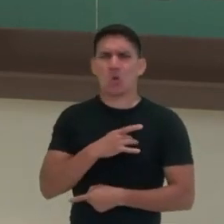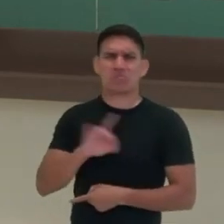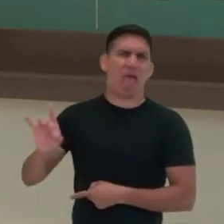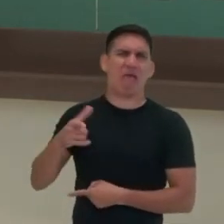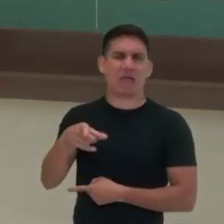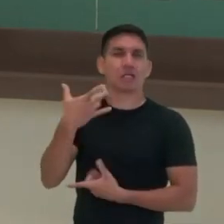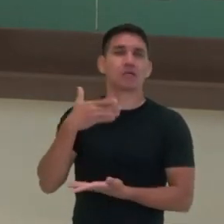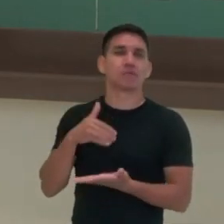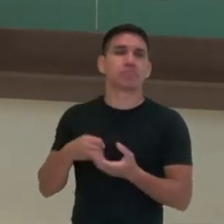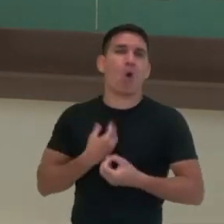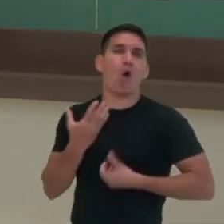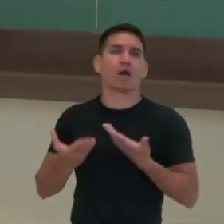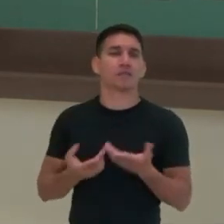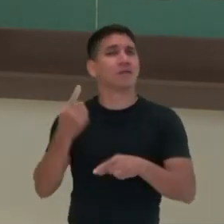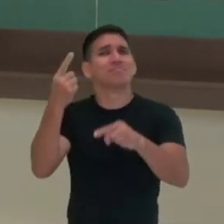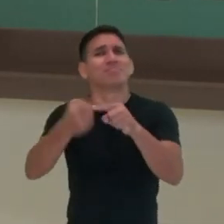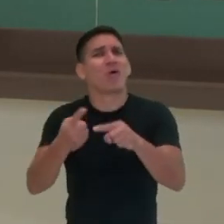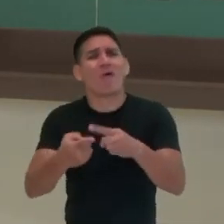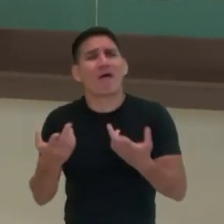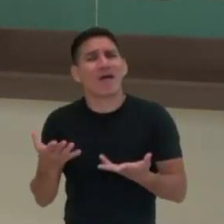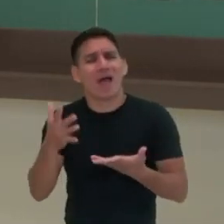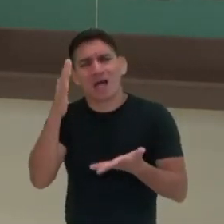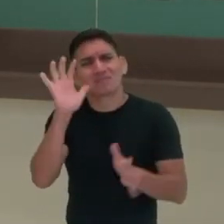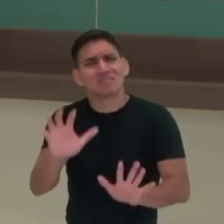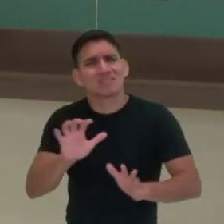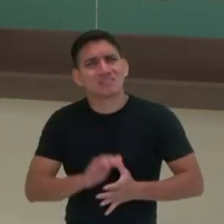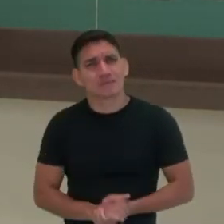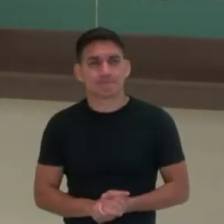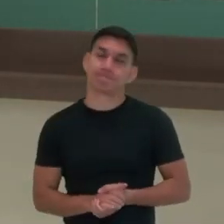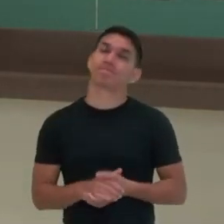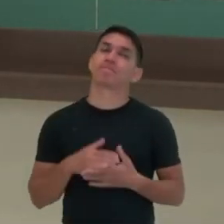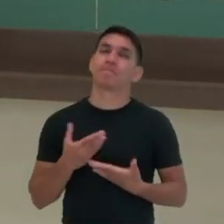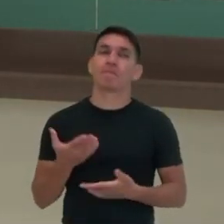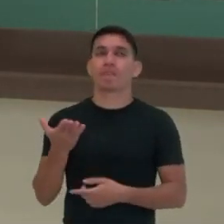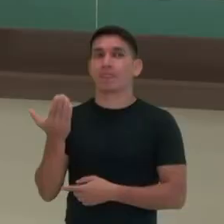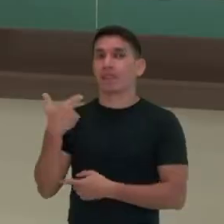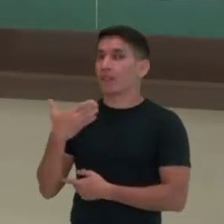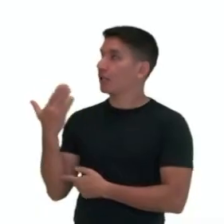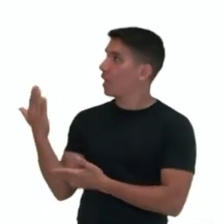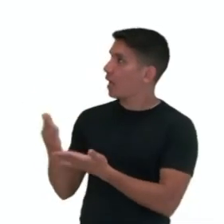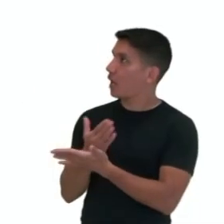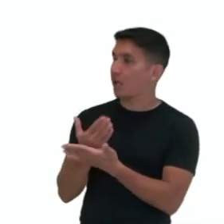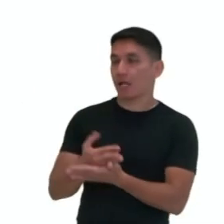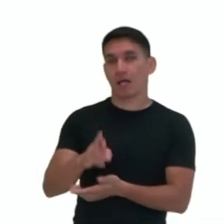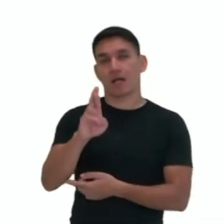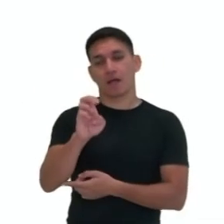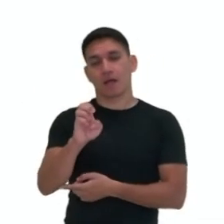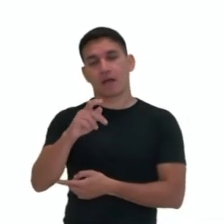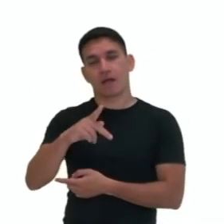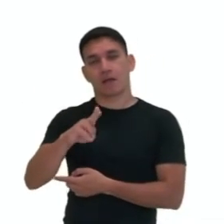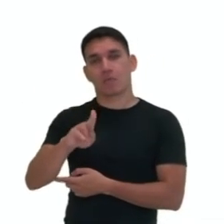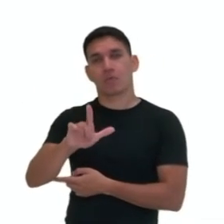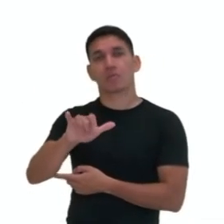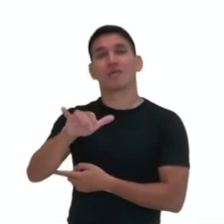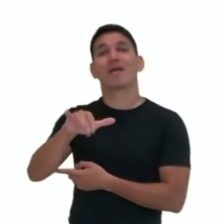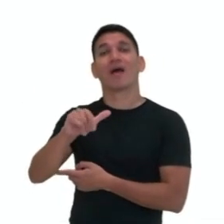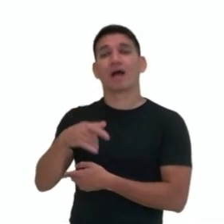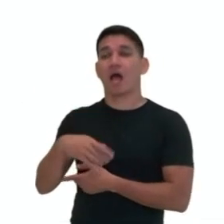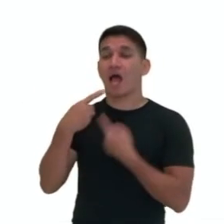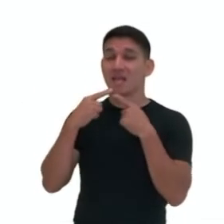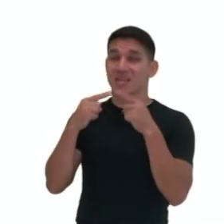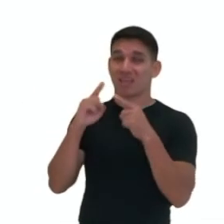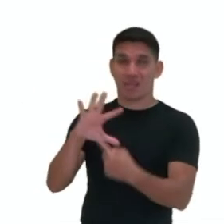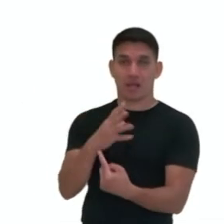poesia. Por que ele considerava isso? Em A República, Platão critica a arte, no episódio que ficou